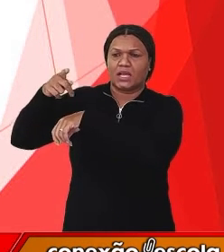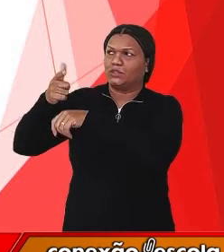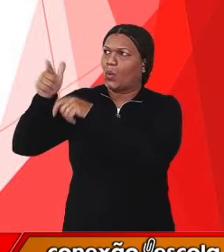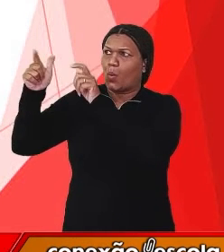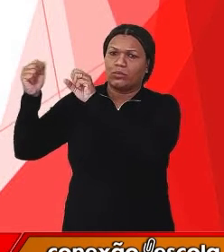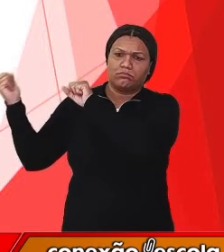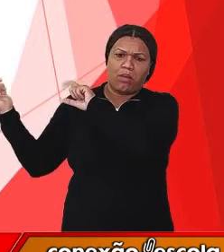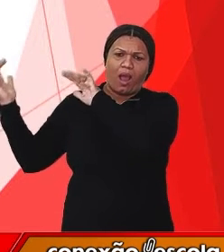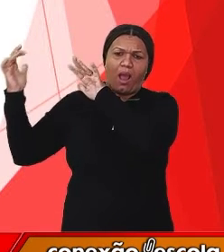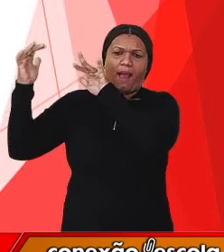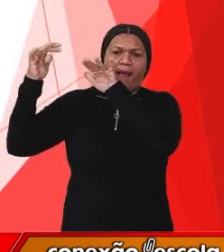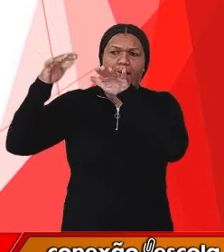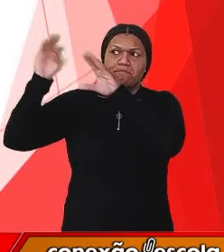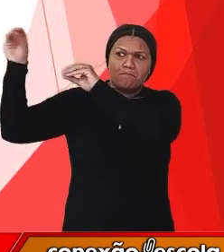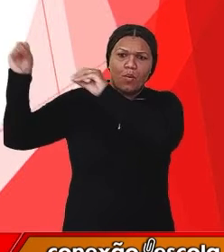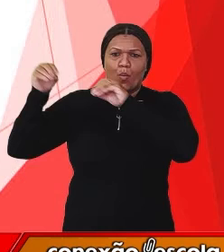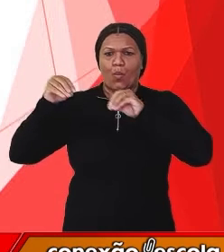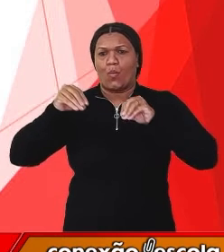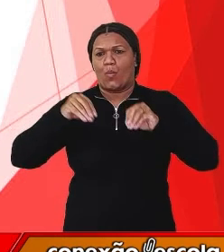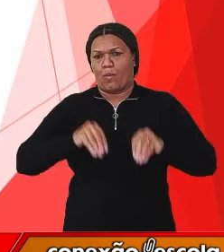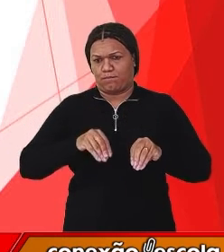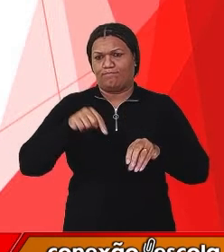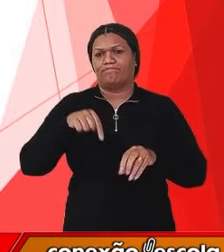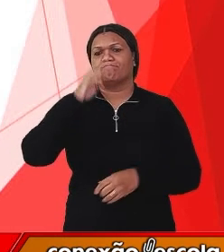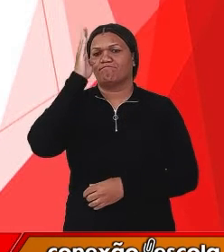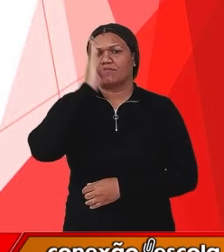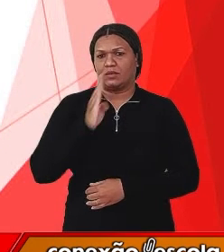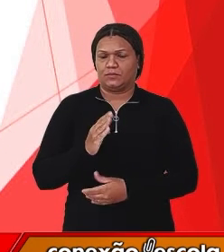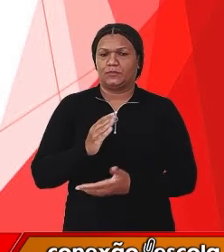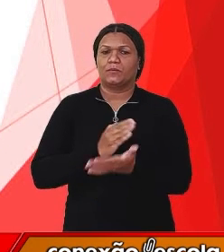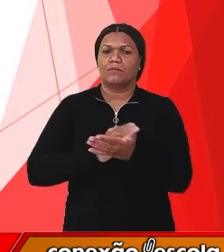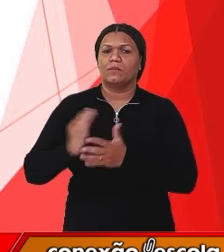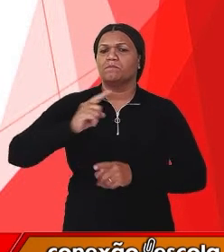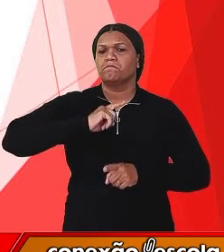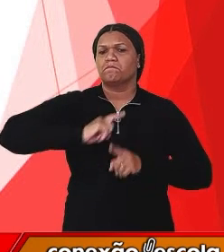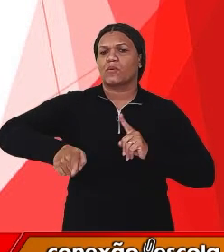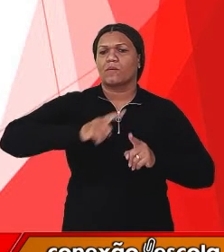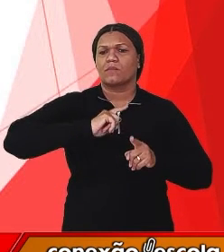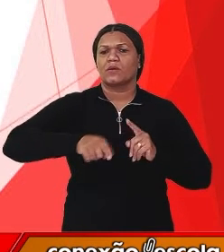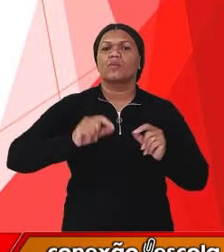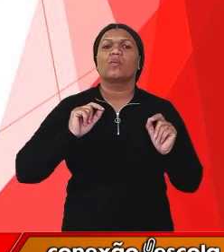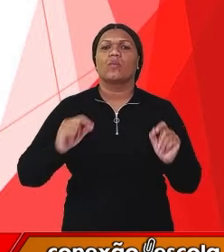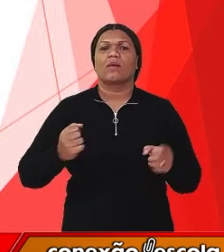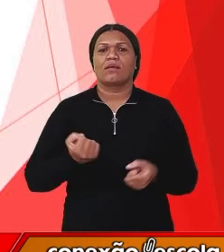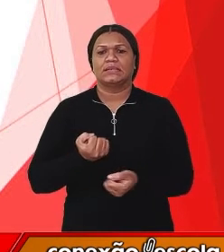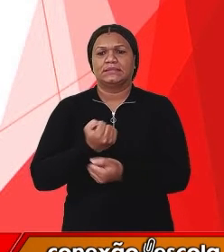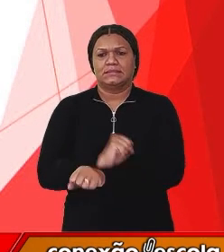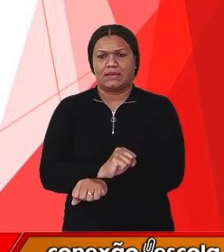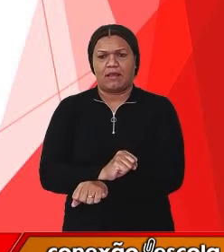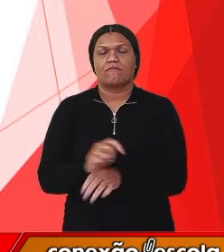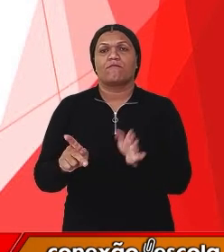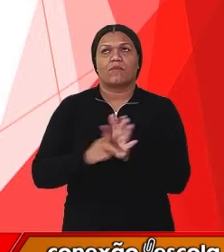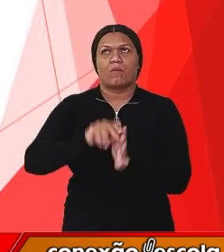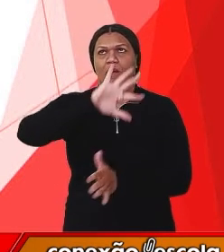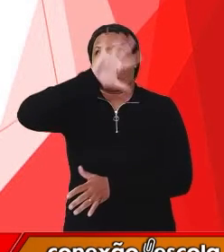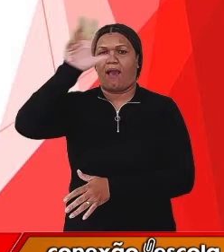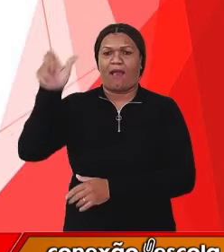se estabelecer no Brasil. Desde a época da proibição do tráfico de escravizados africanos